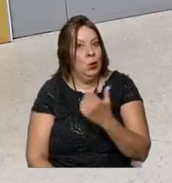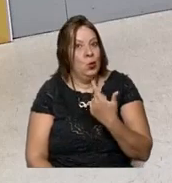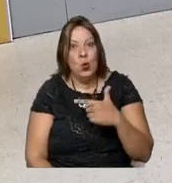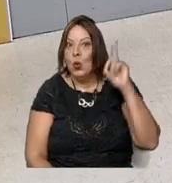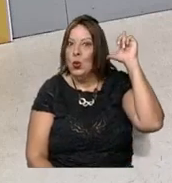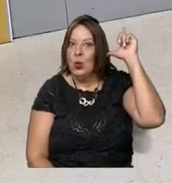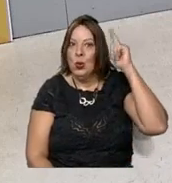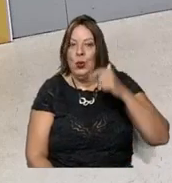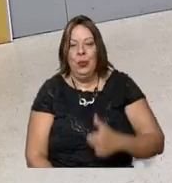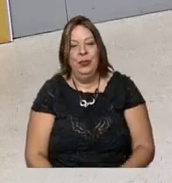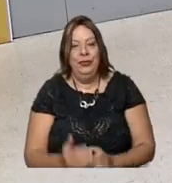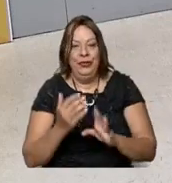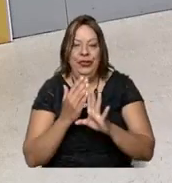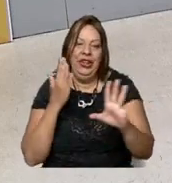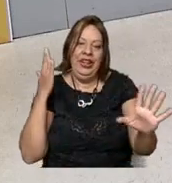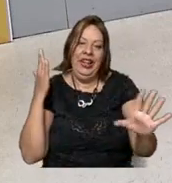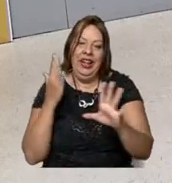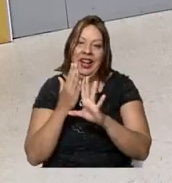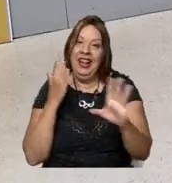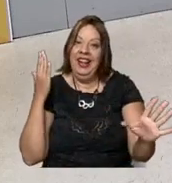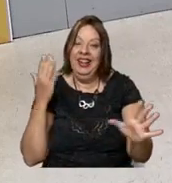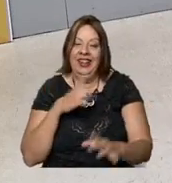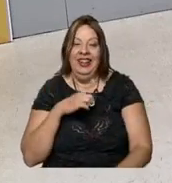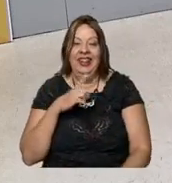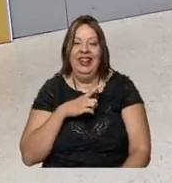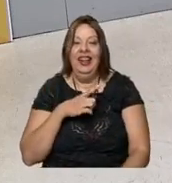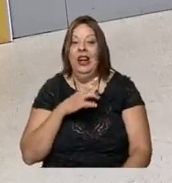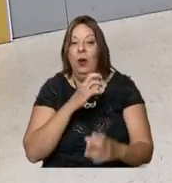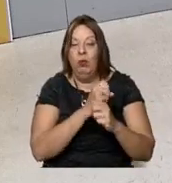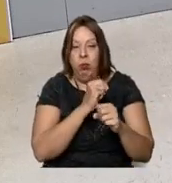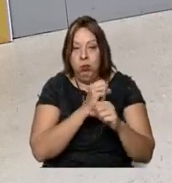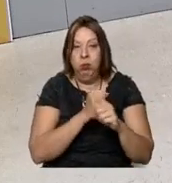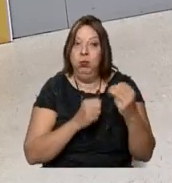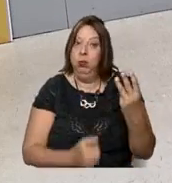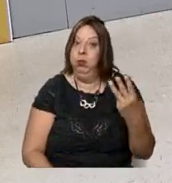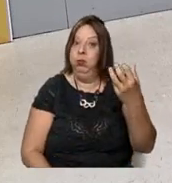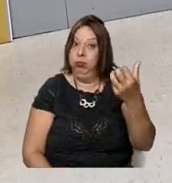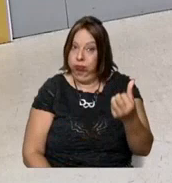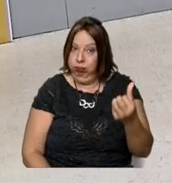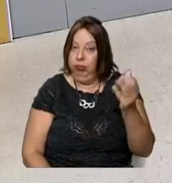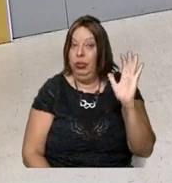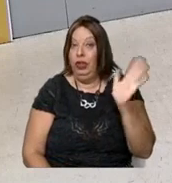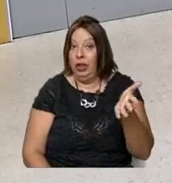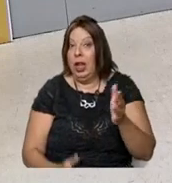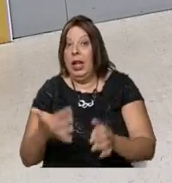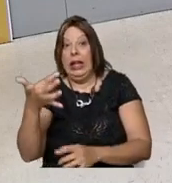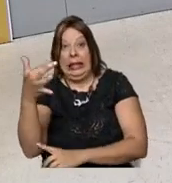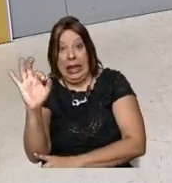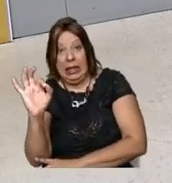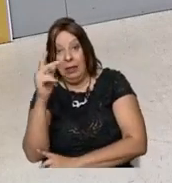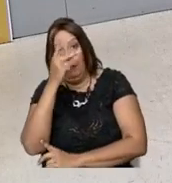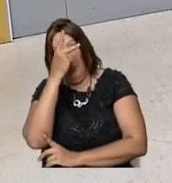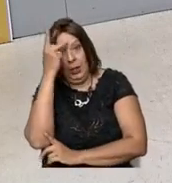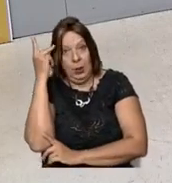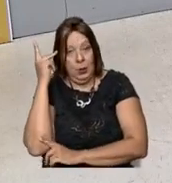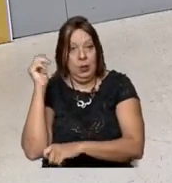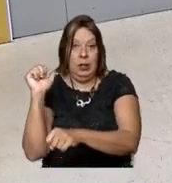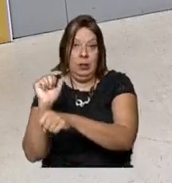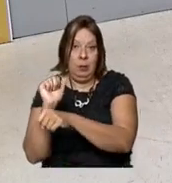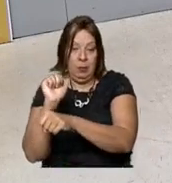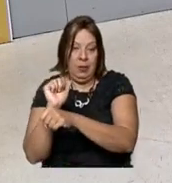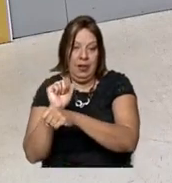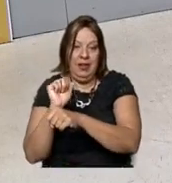a fila. Ai, ai, ai, ai, ai. 36 bolinhas foram chamadas. E agora, ó, tem